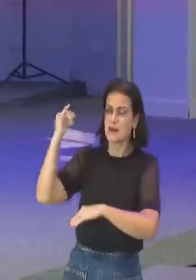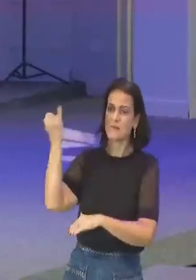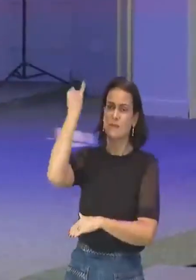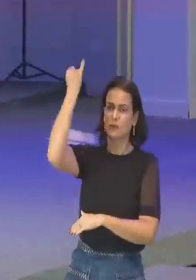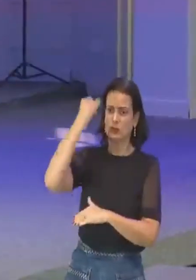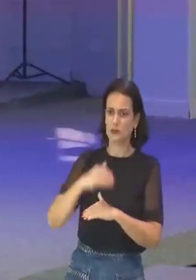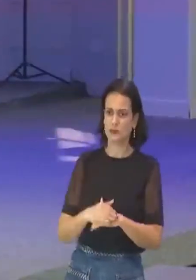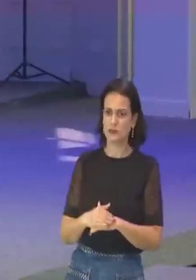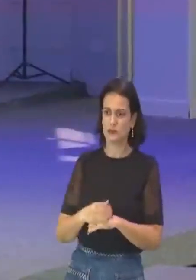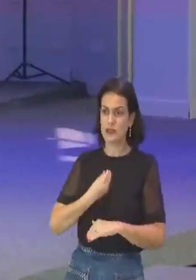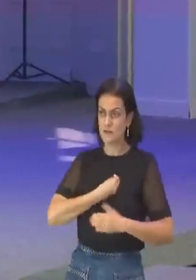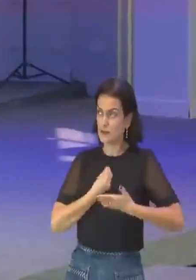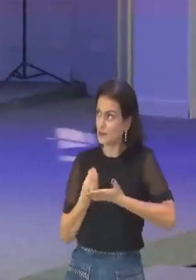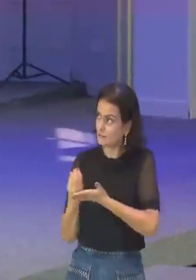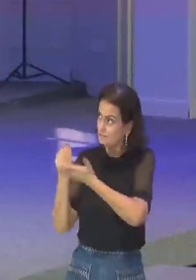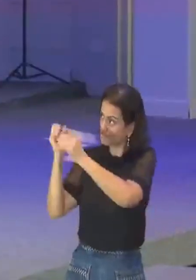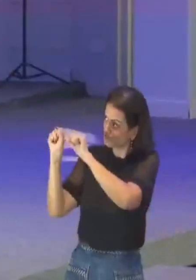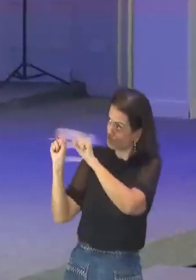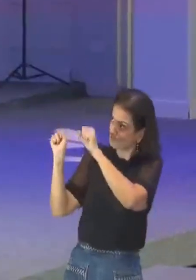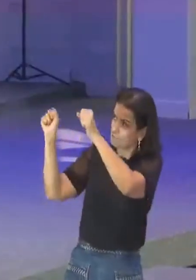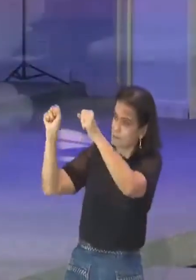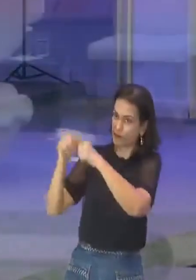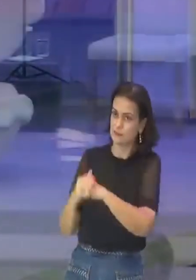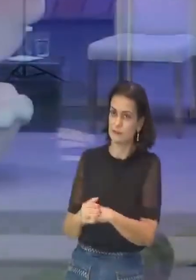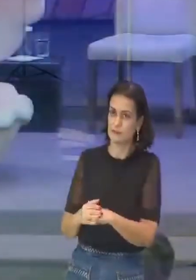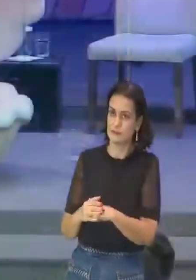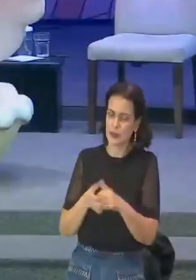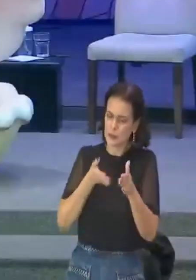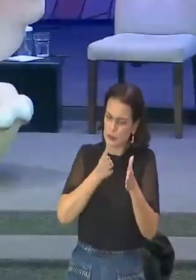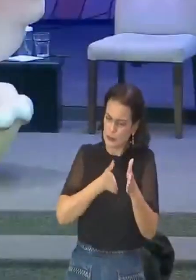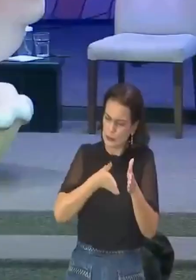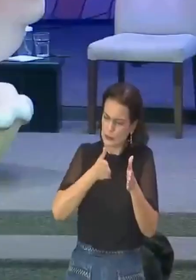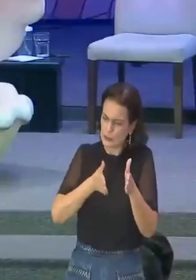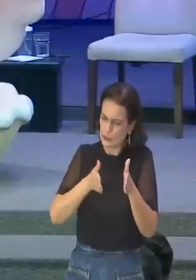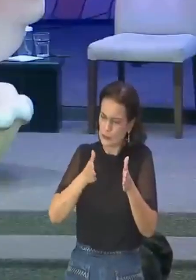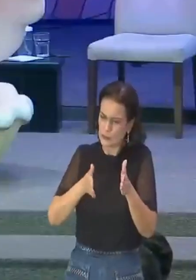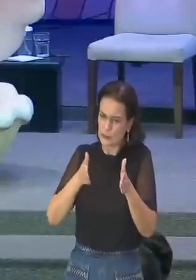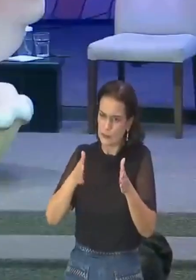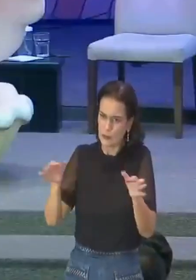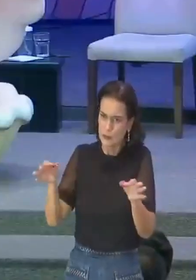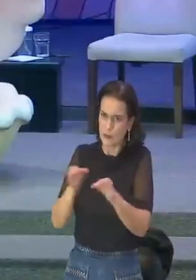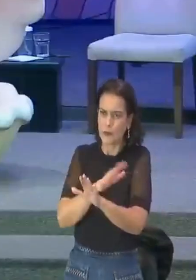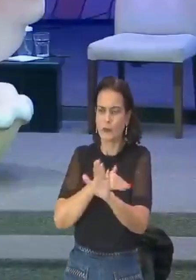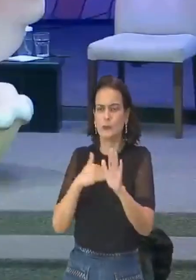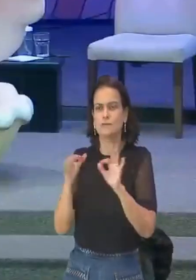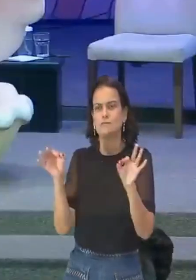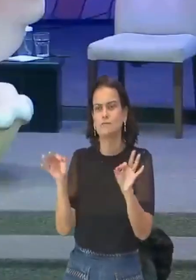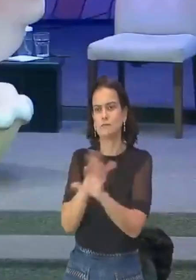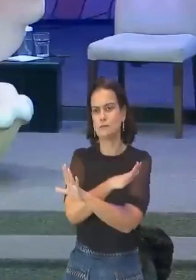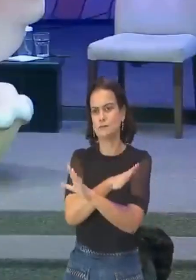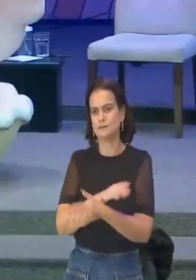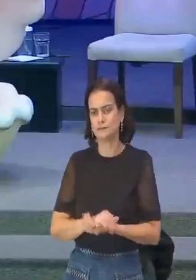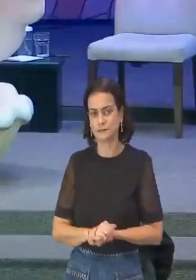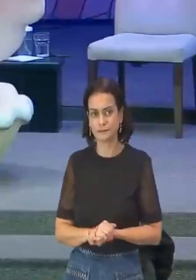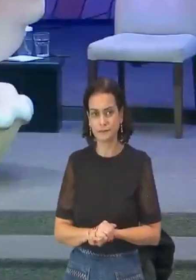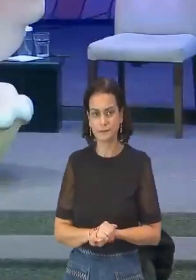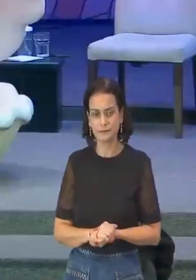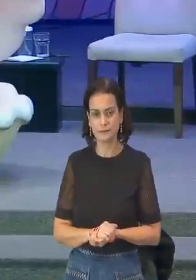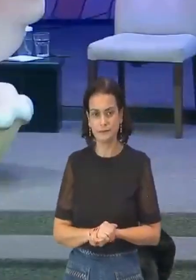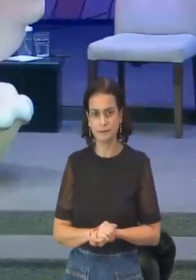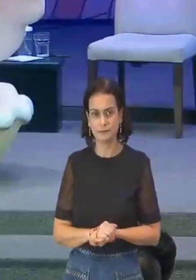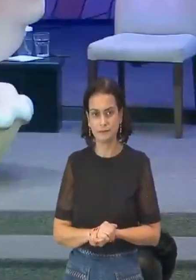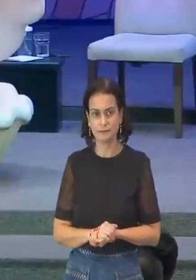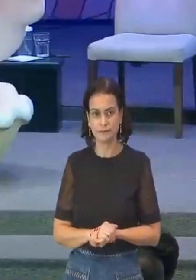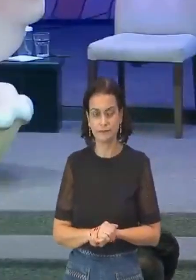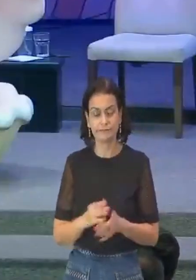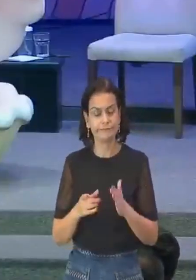e entregar a sua vida para que este processo seja completo. Bem, antes